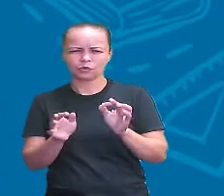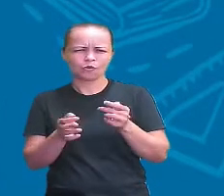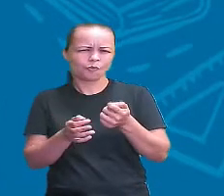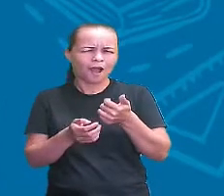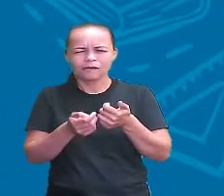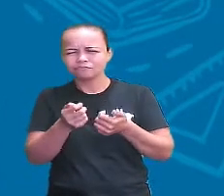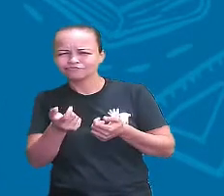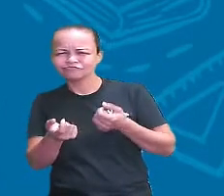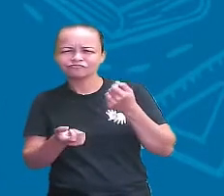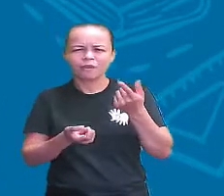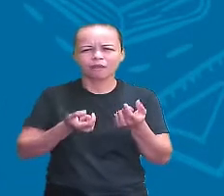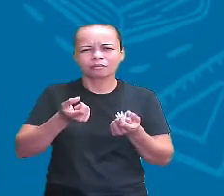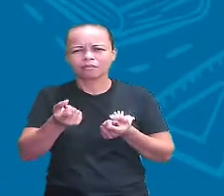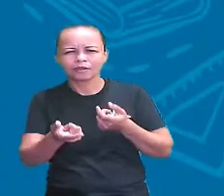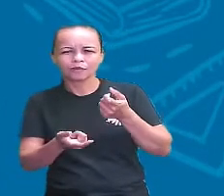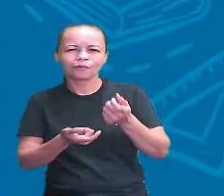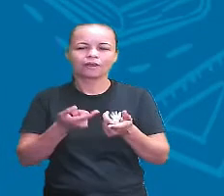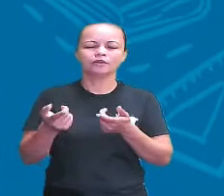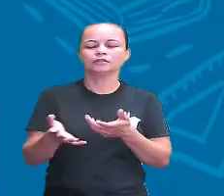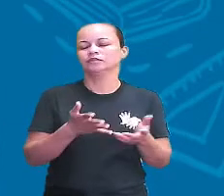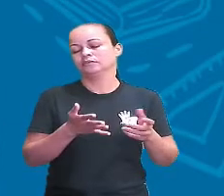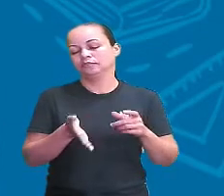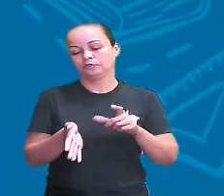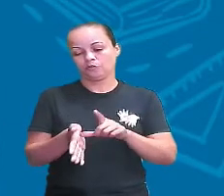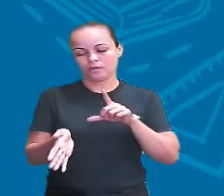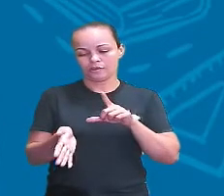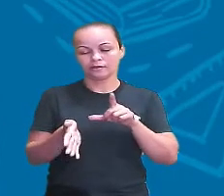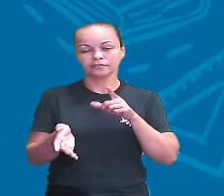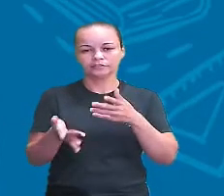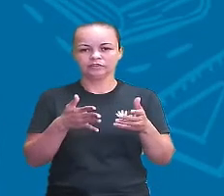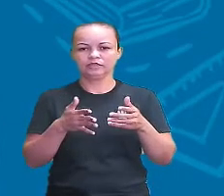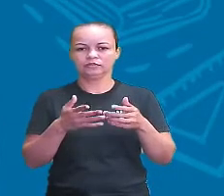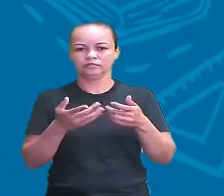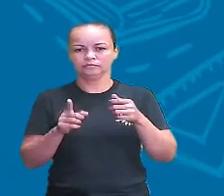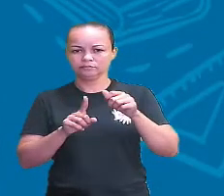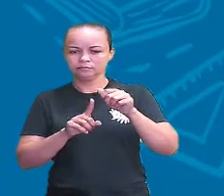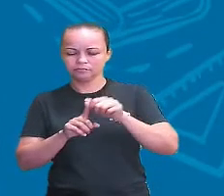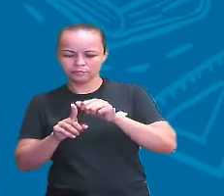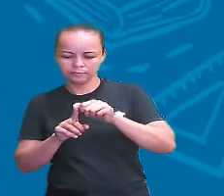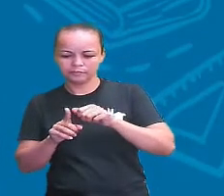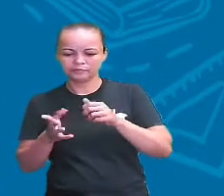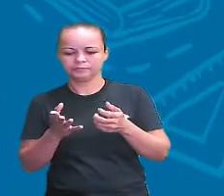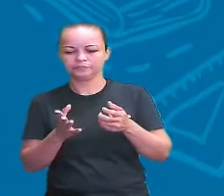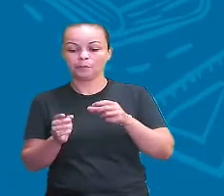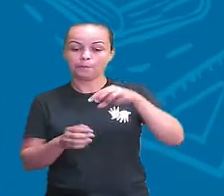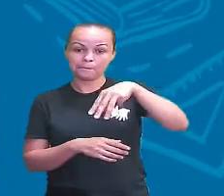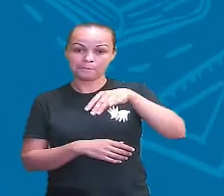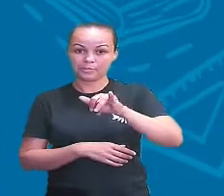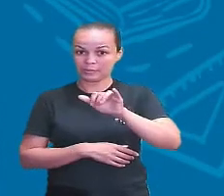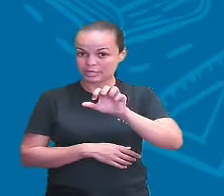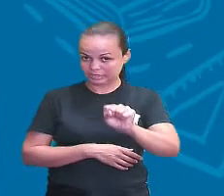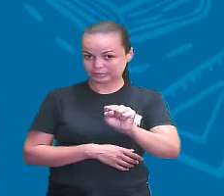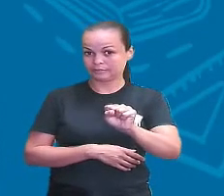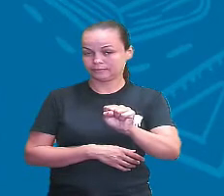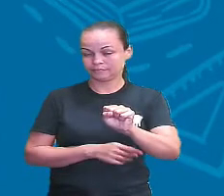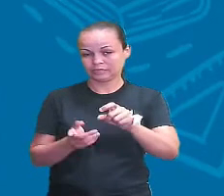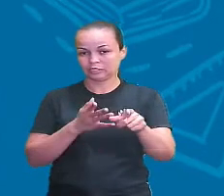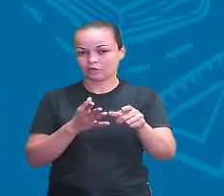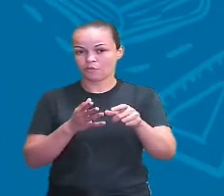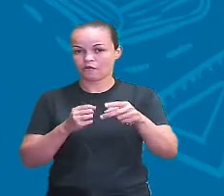o hardly ever veio antes do verbo miss, porque o verbo miss não é um verbo to be.